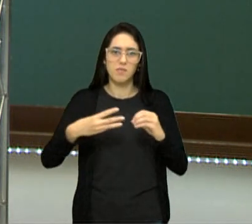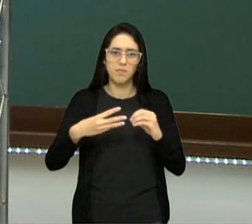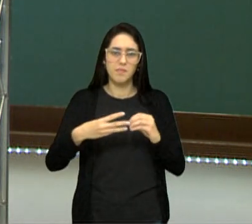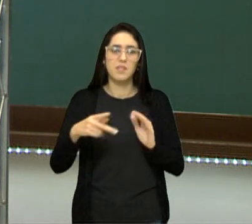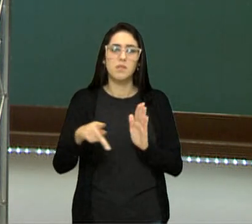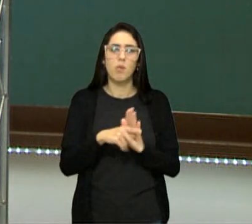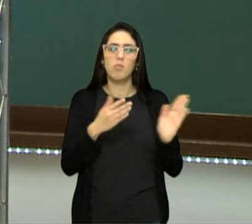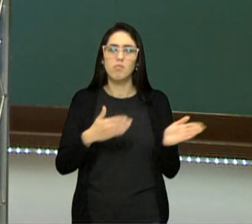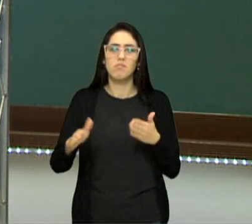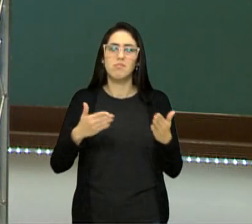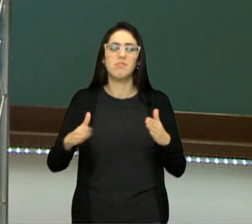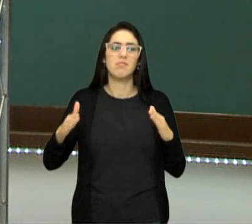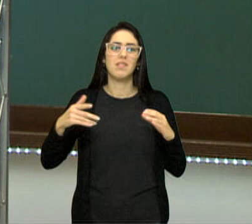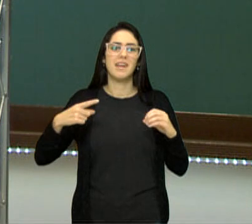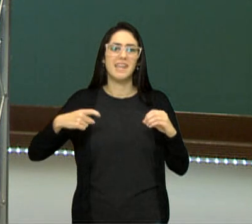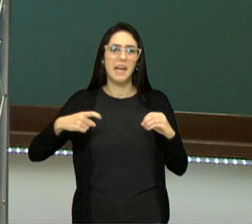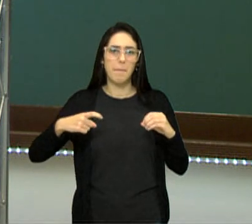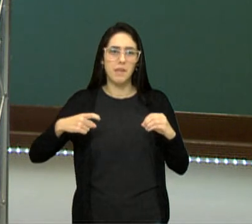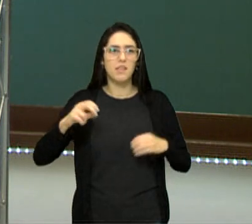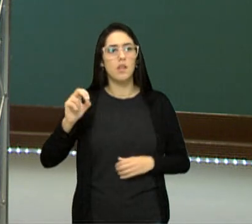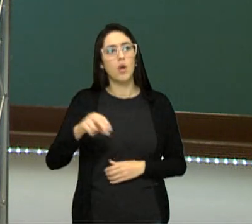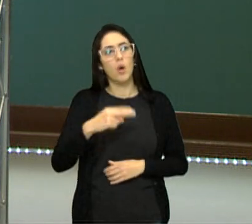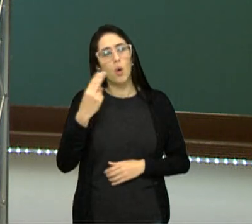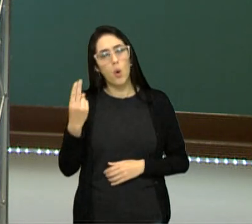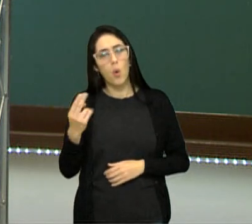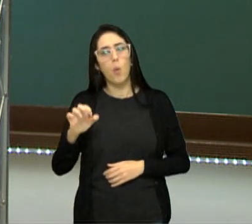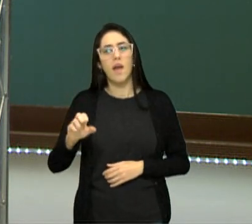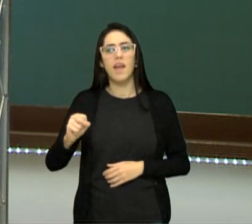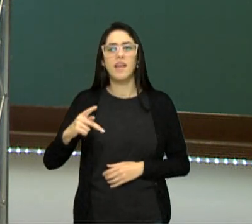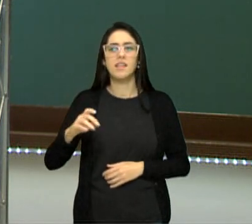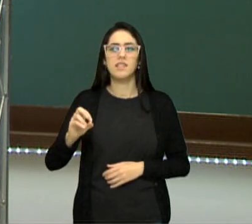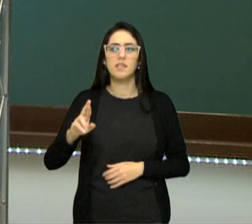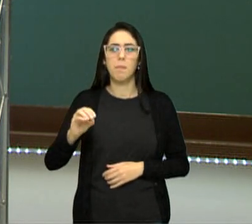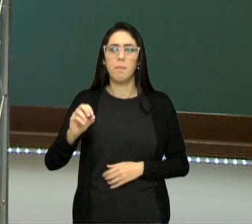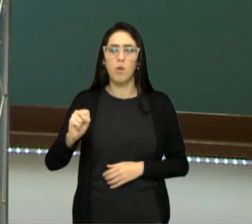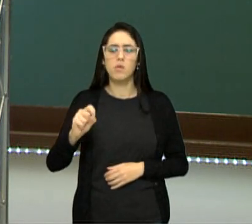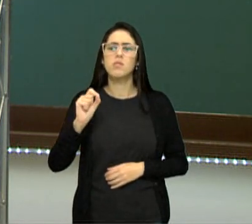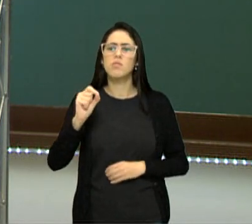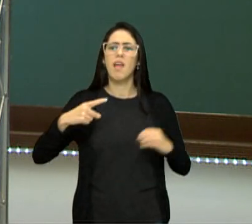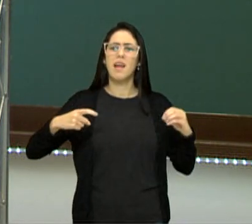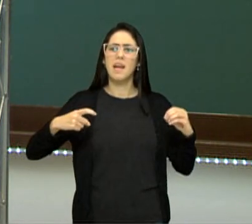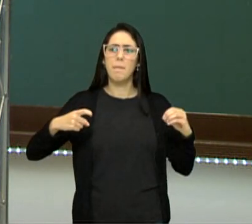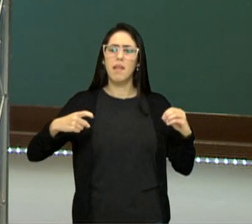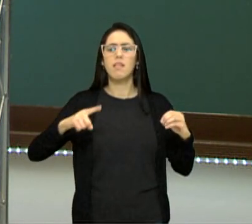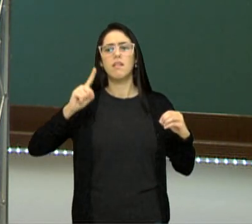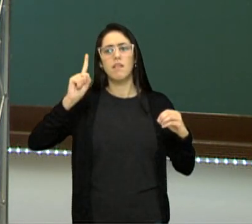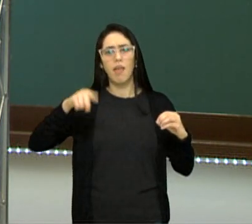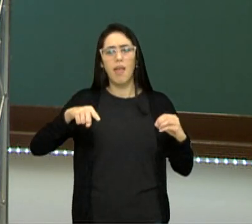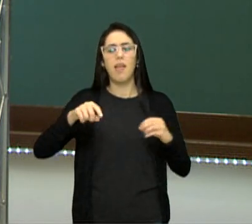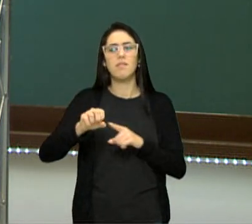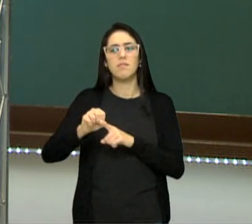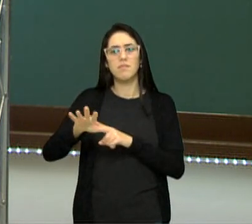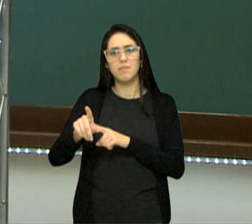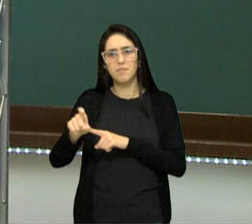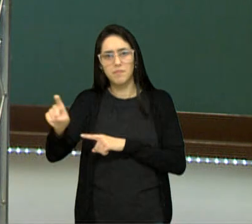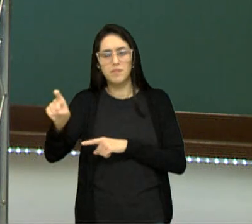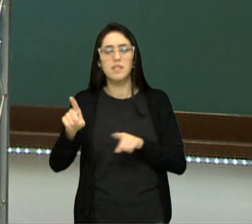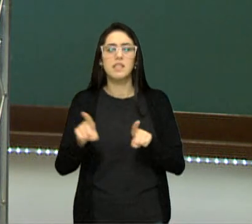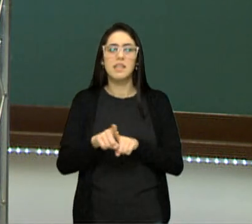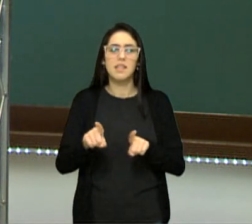produção de gametas ou esporos. Tá? Então, quem são os gametas? Espermatozoides, ovócitos. Tá?